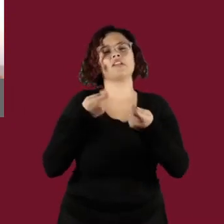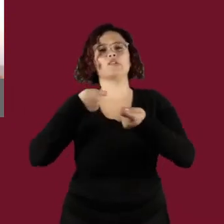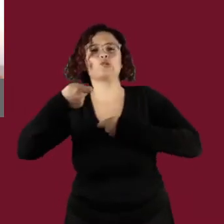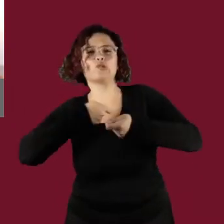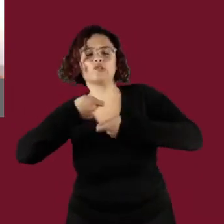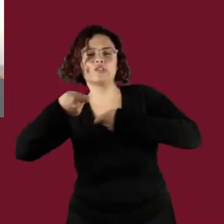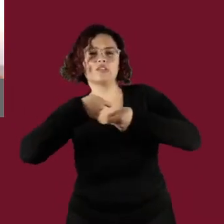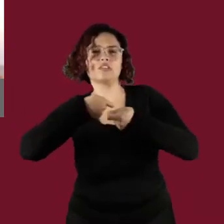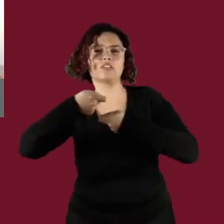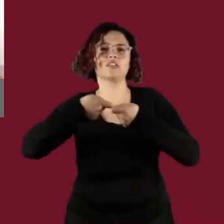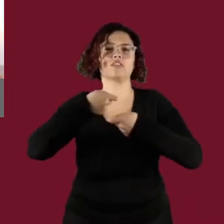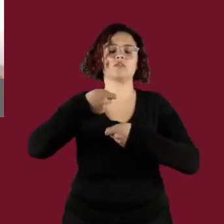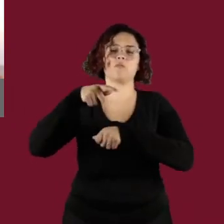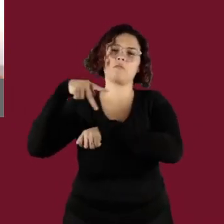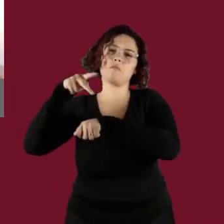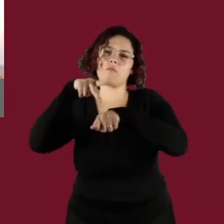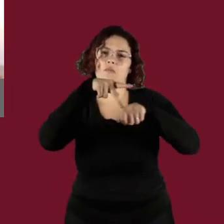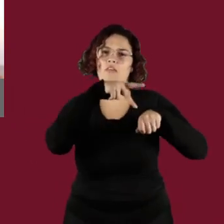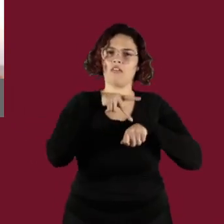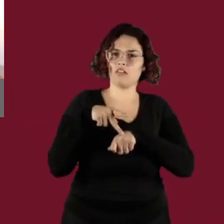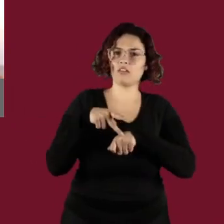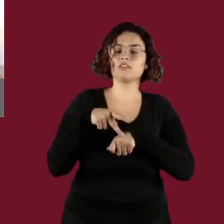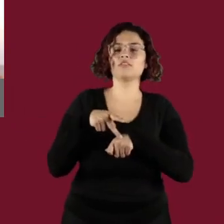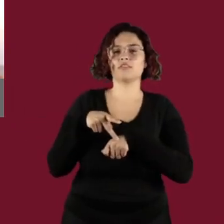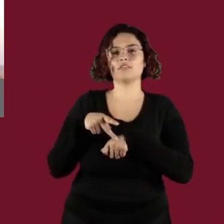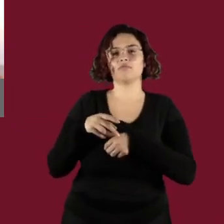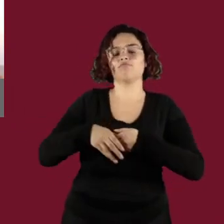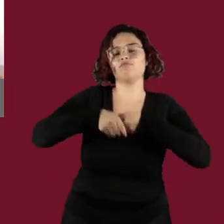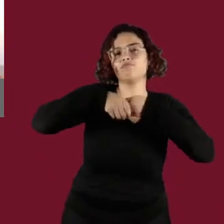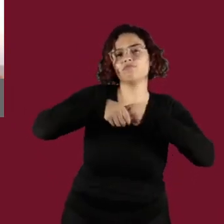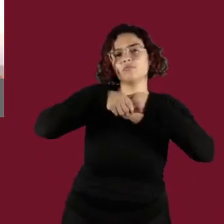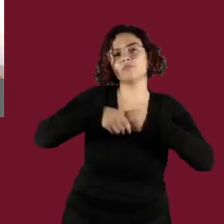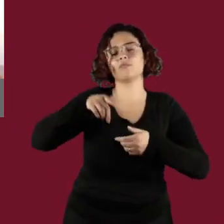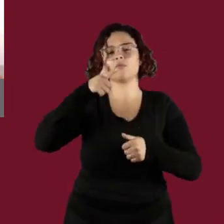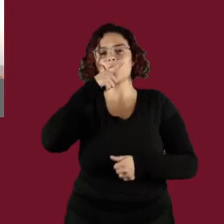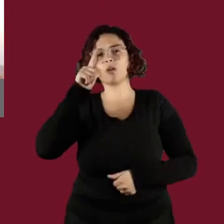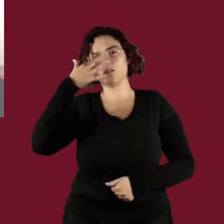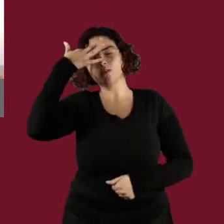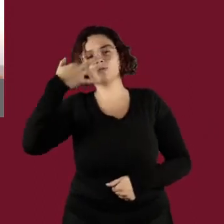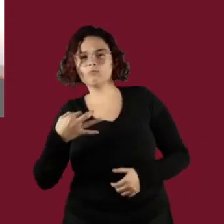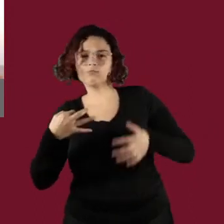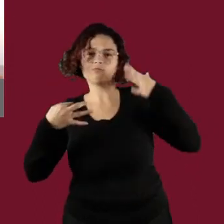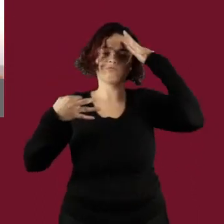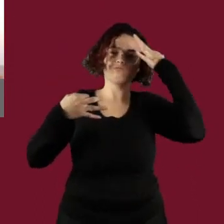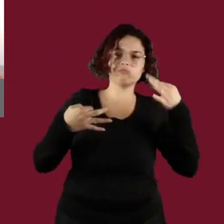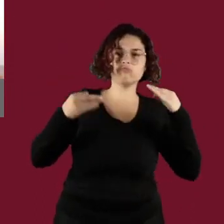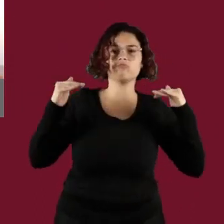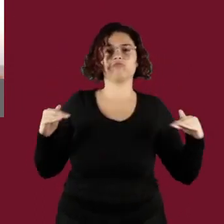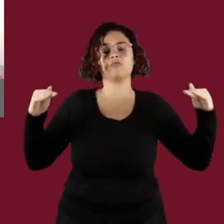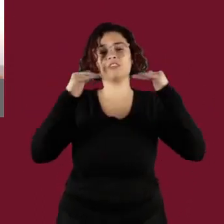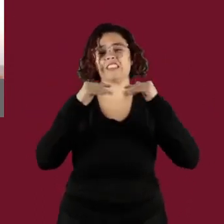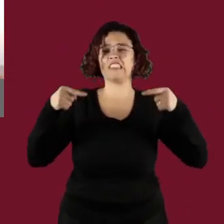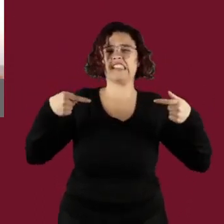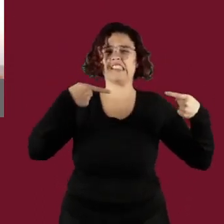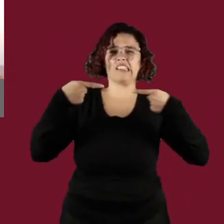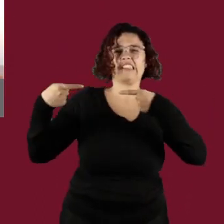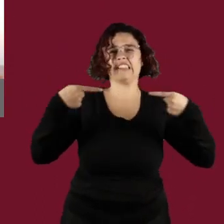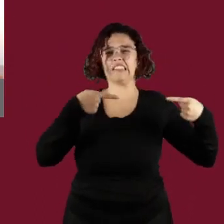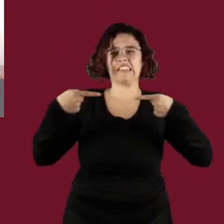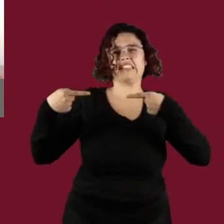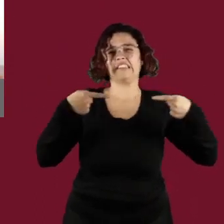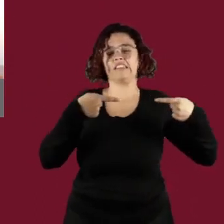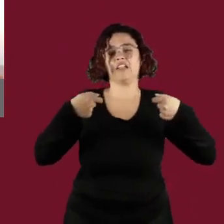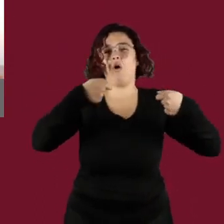na frente ali de, por exemplo, conseguir um consenso entre partes que estão em conflito, elas têm